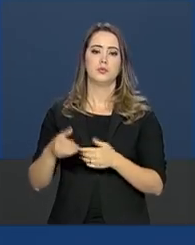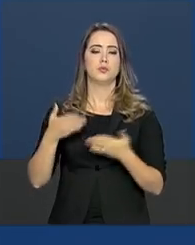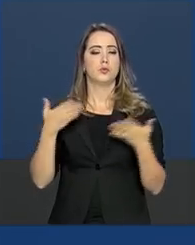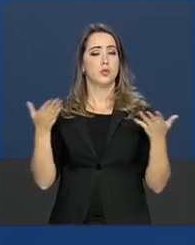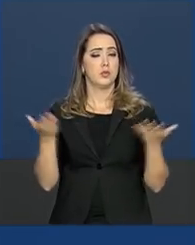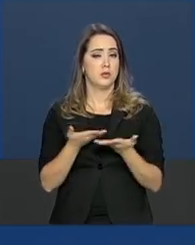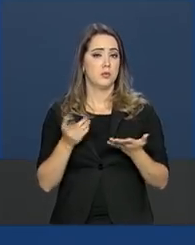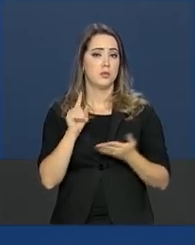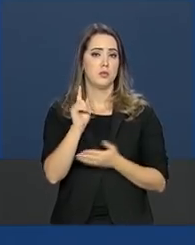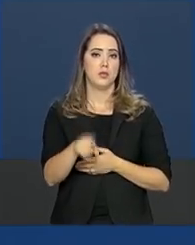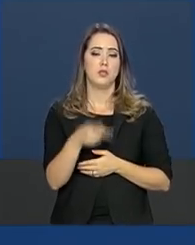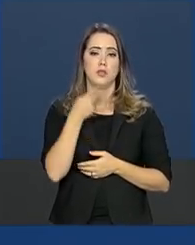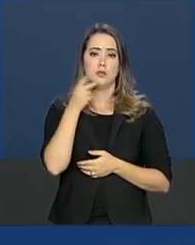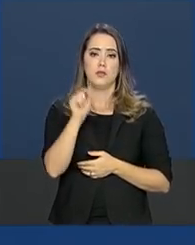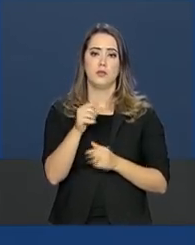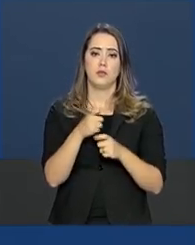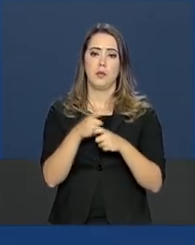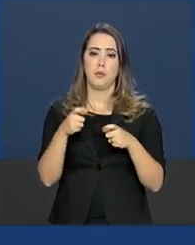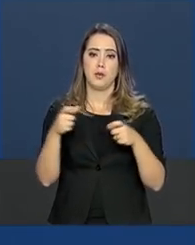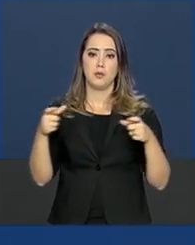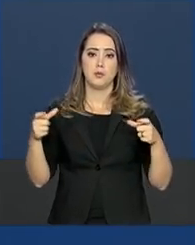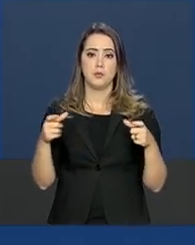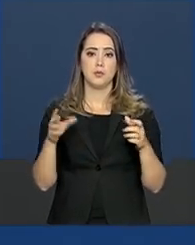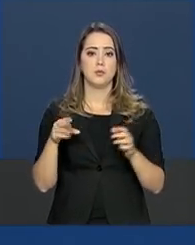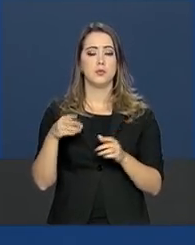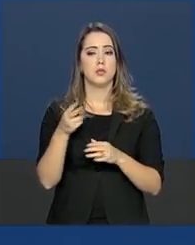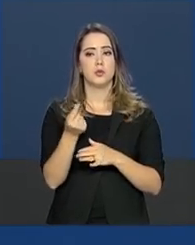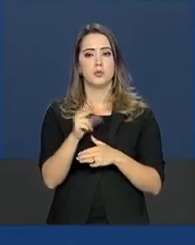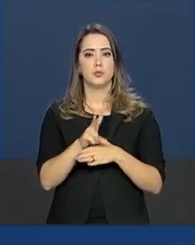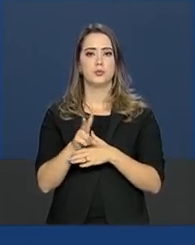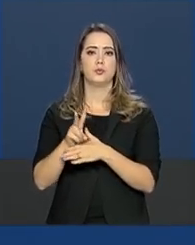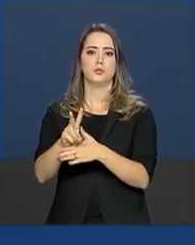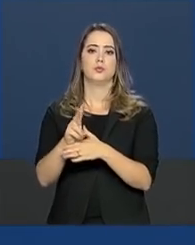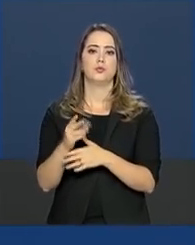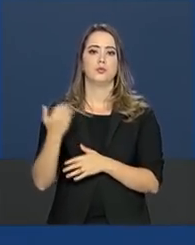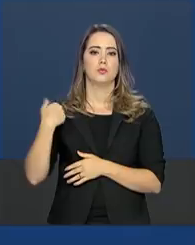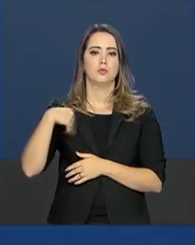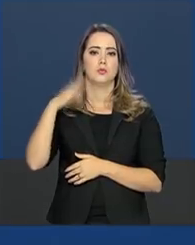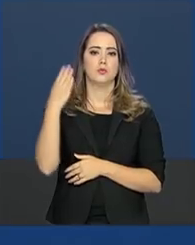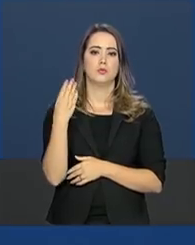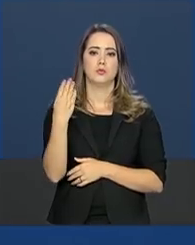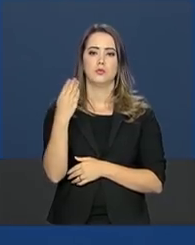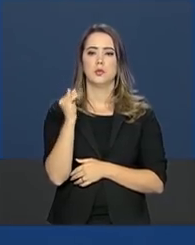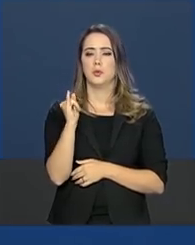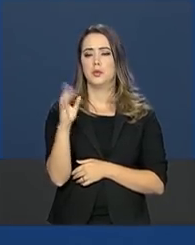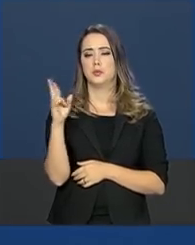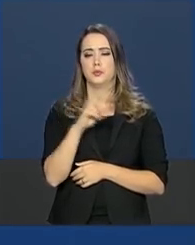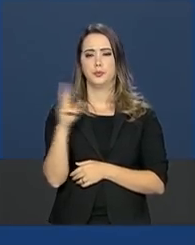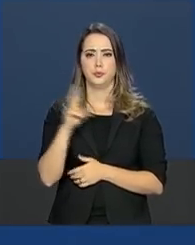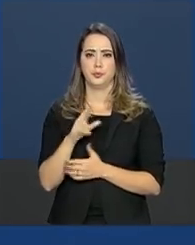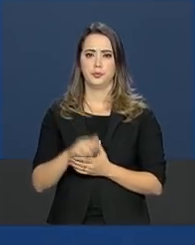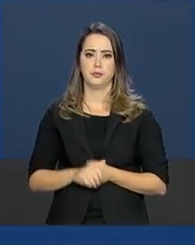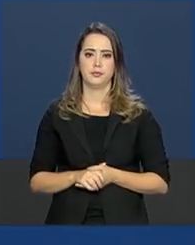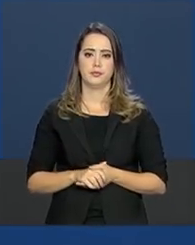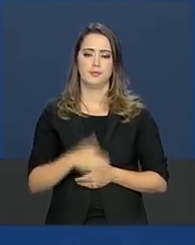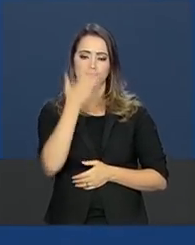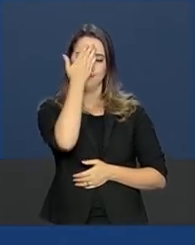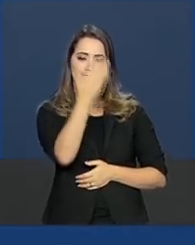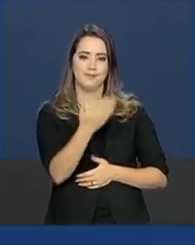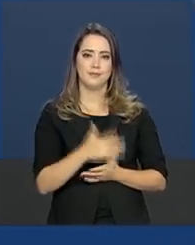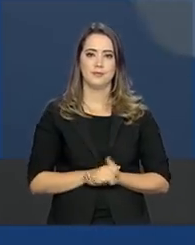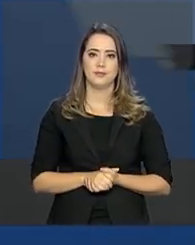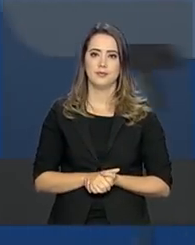discursando agora é exatamente ampliar o microcrédito em mais 4 bilhões de reais. Muito